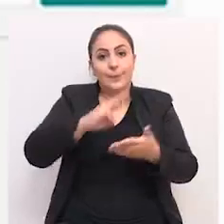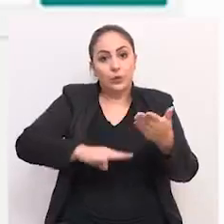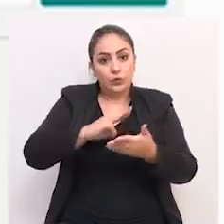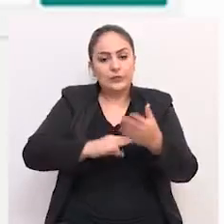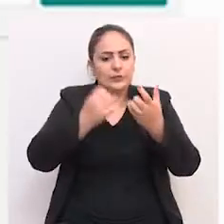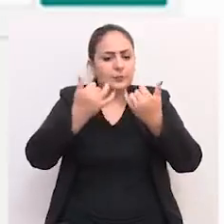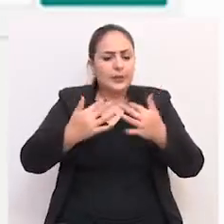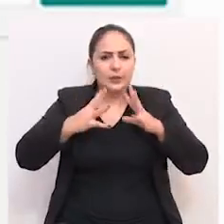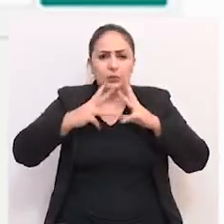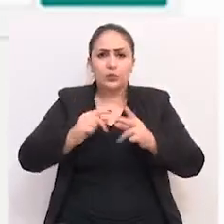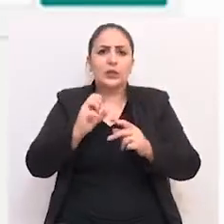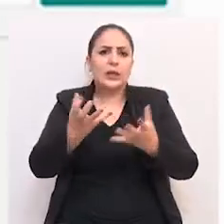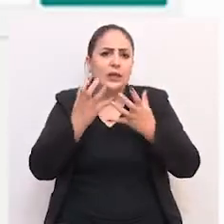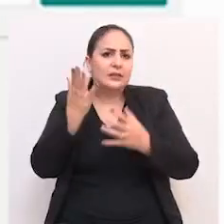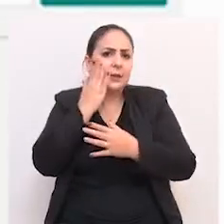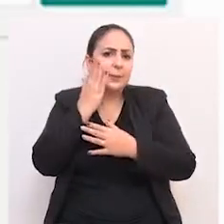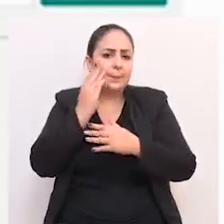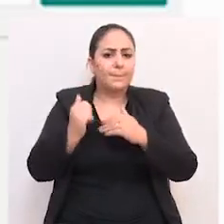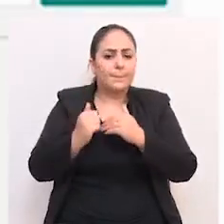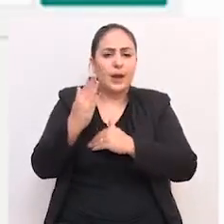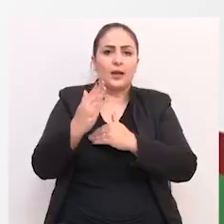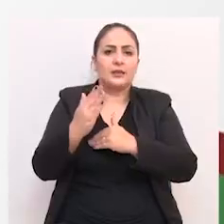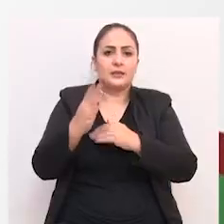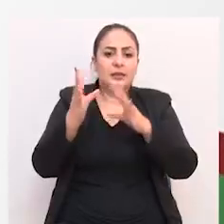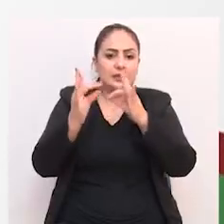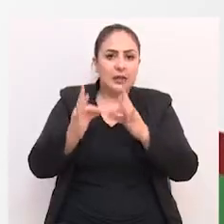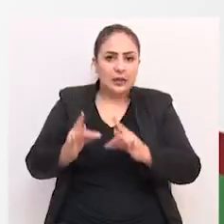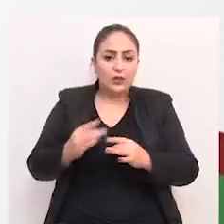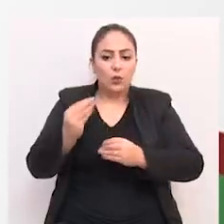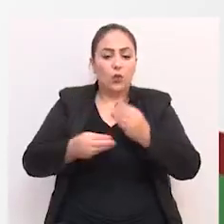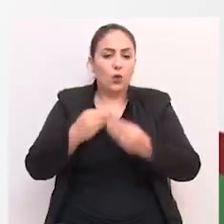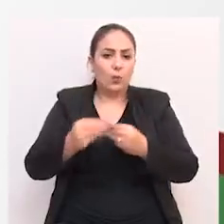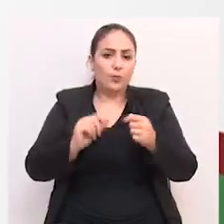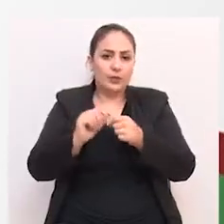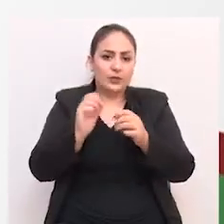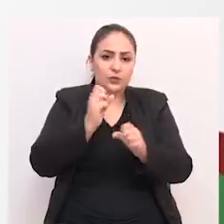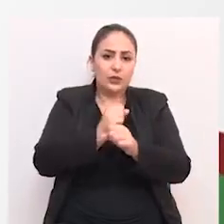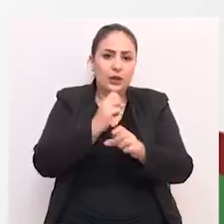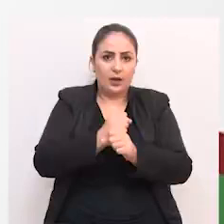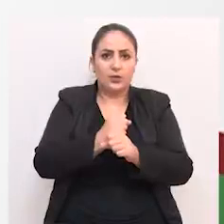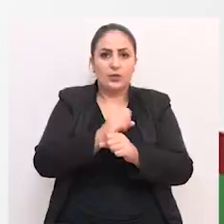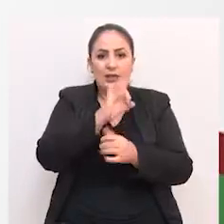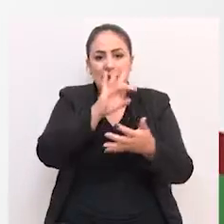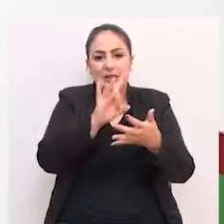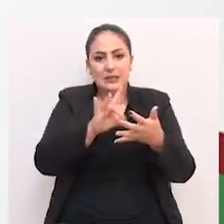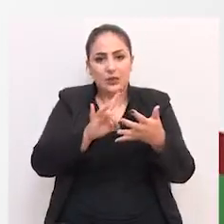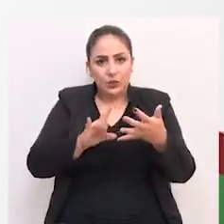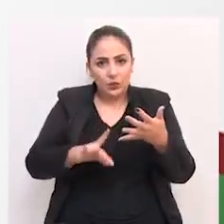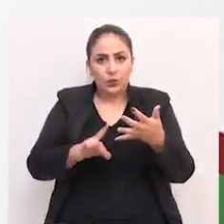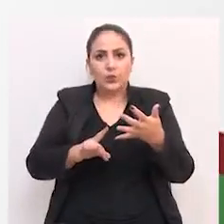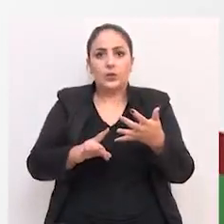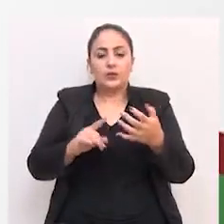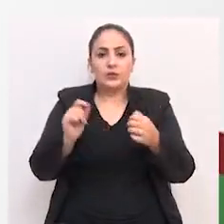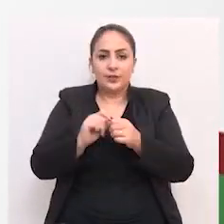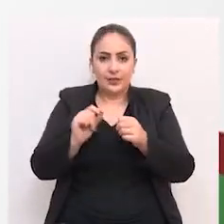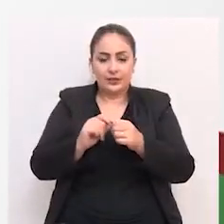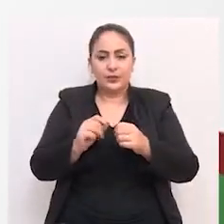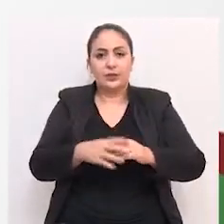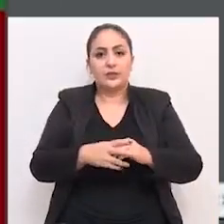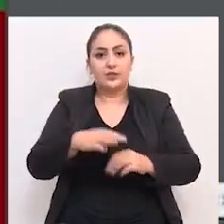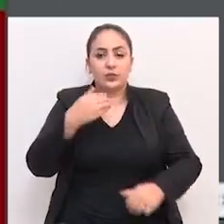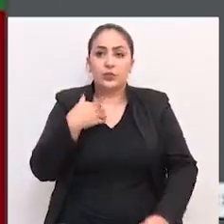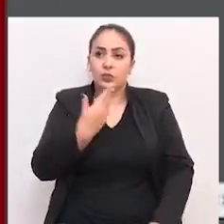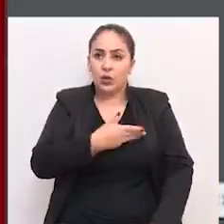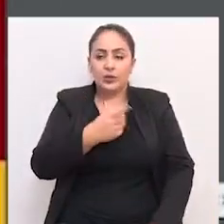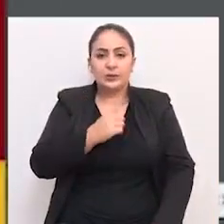tudo explicadinho ali. Quem quiser saber um pouco mais, quiser um pouco mais de detalhe, como é que foi calculado cada um dos indicadores, como é que se chegou a cada uma das